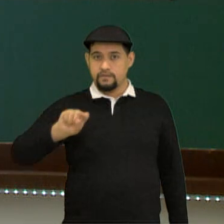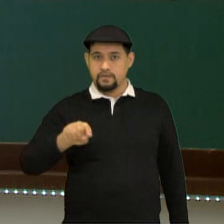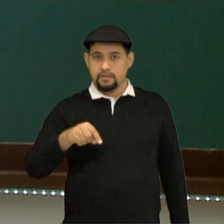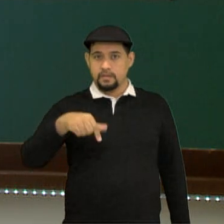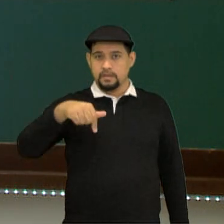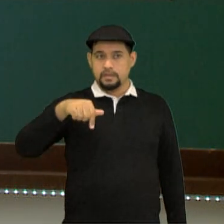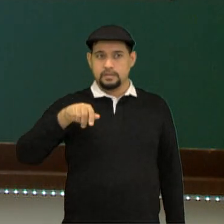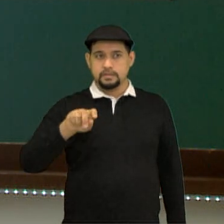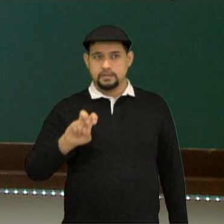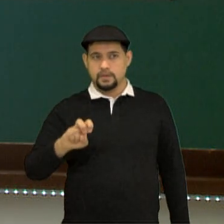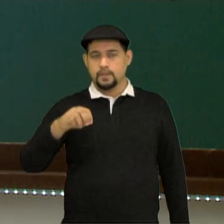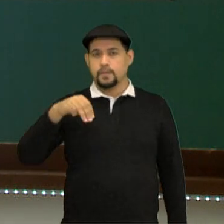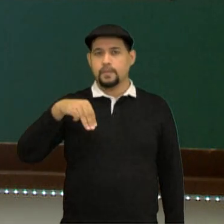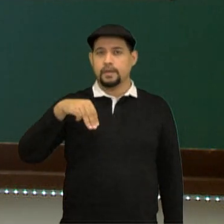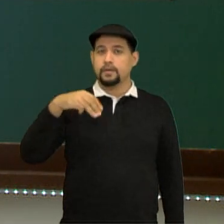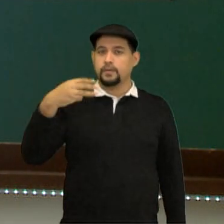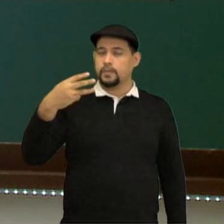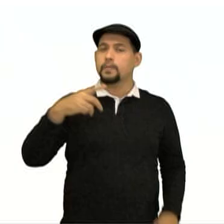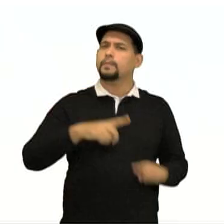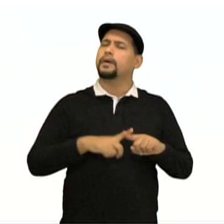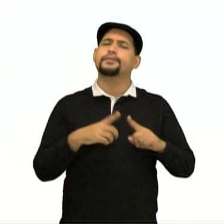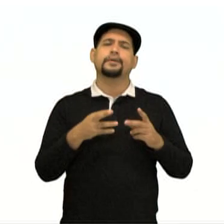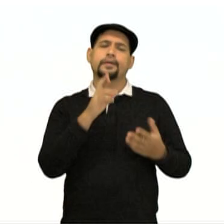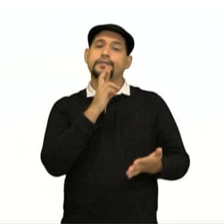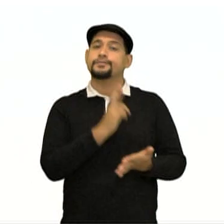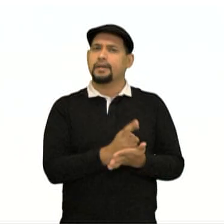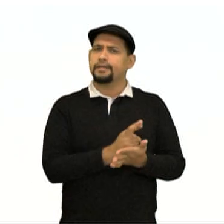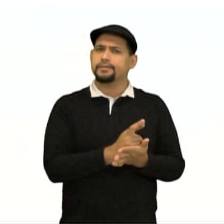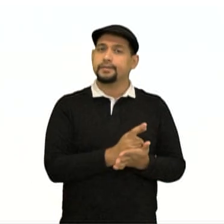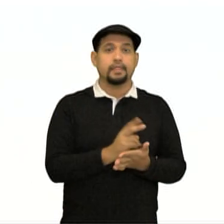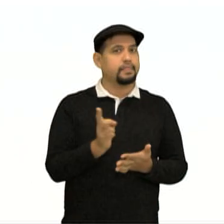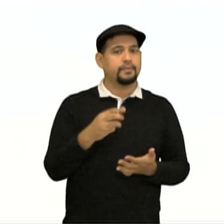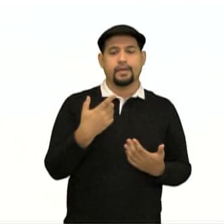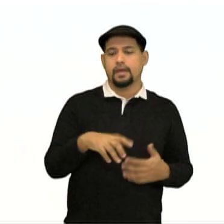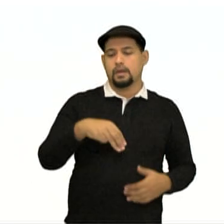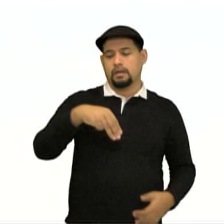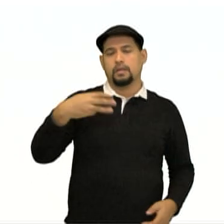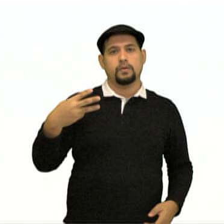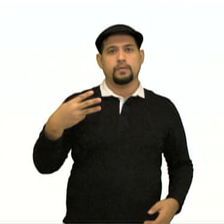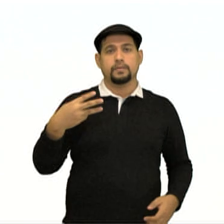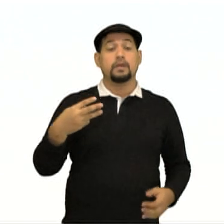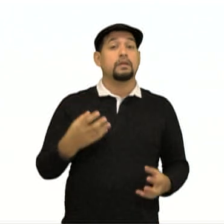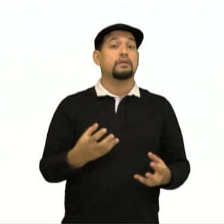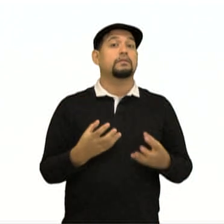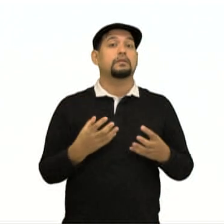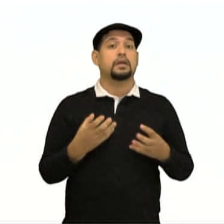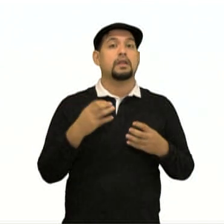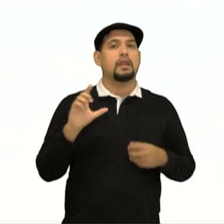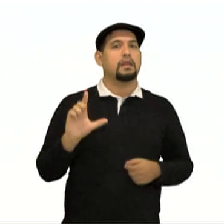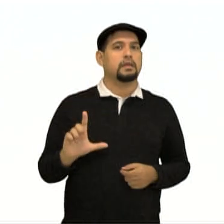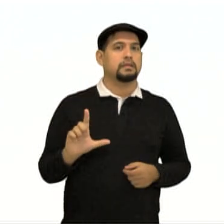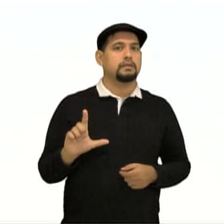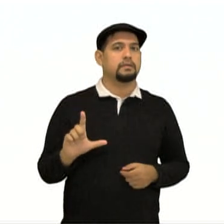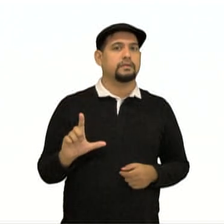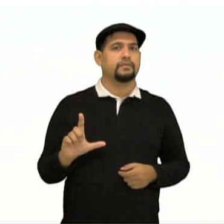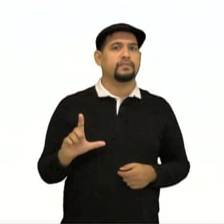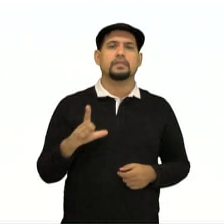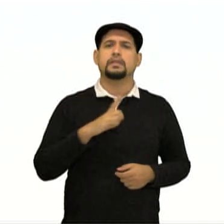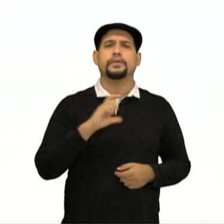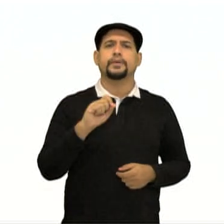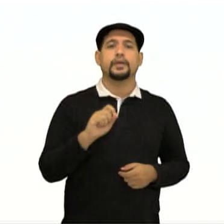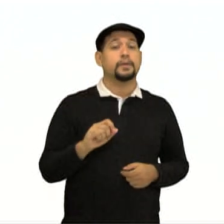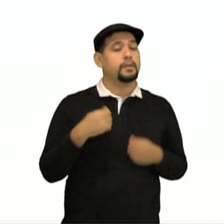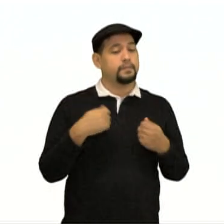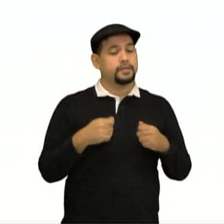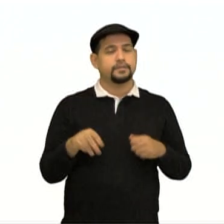1.059,75 metros cúbicos. Só que eu quero esse resultado não em metro cúbico, eu quero ele em litro. Então a gente vai ter que